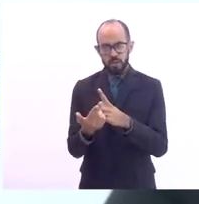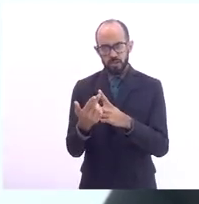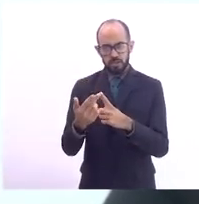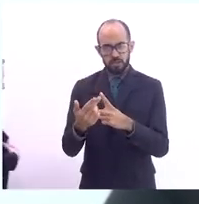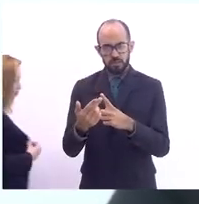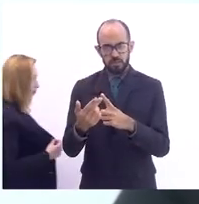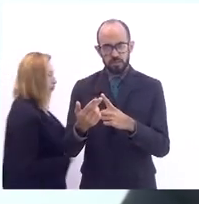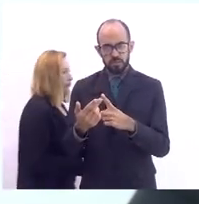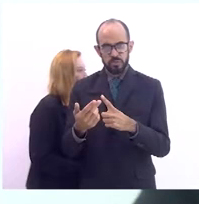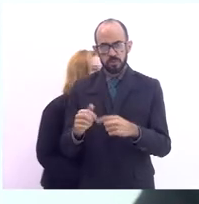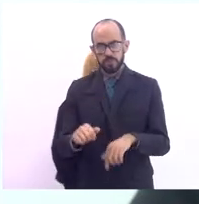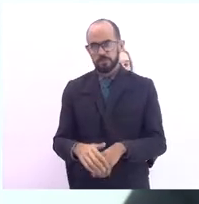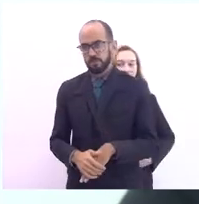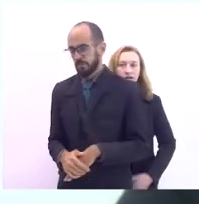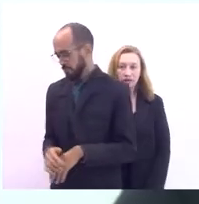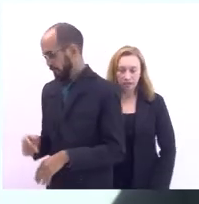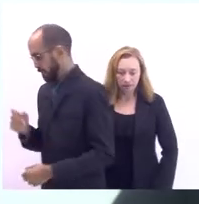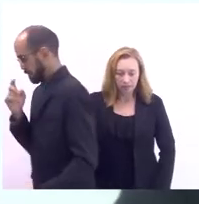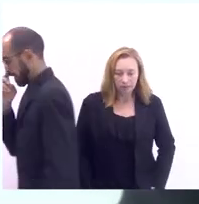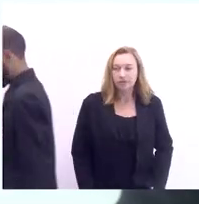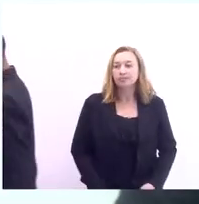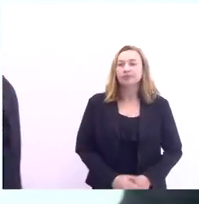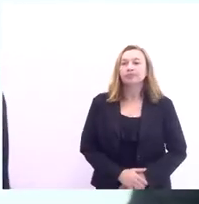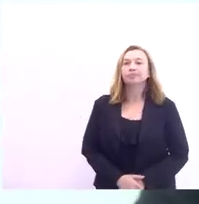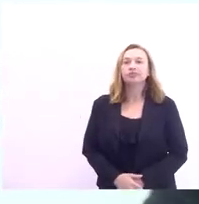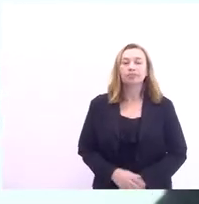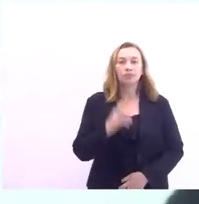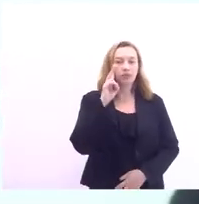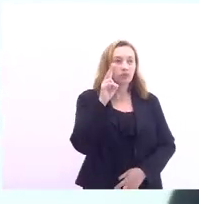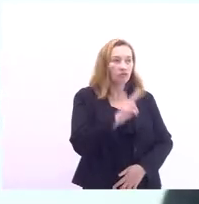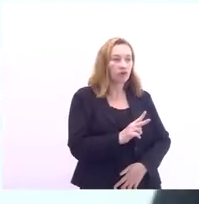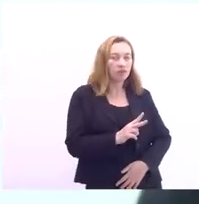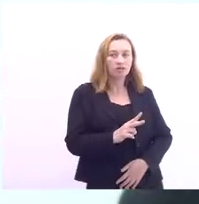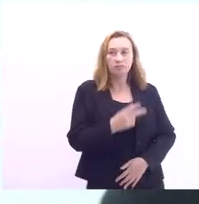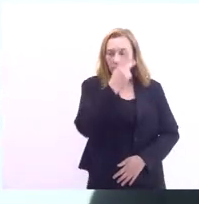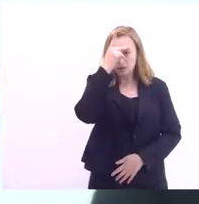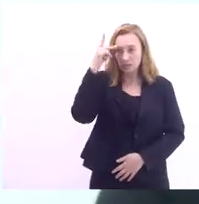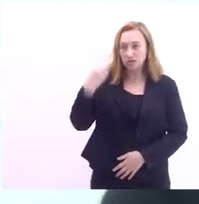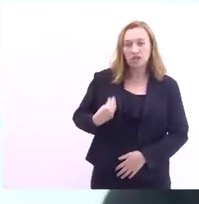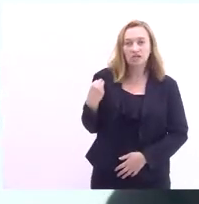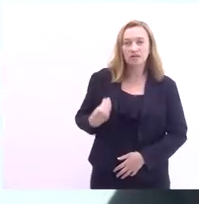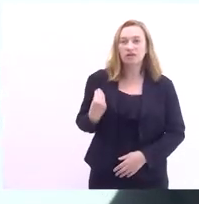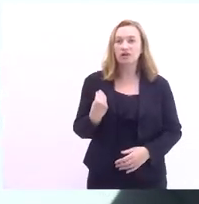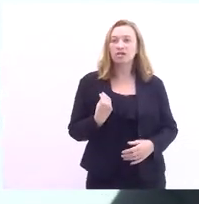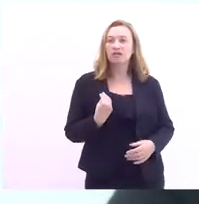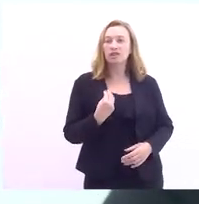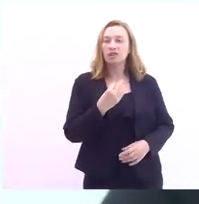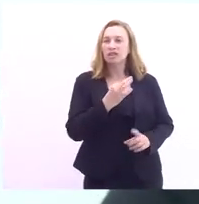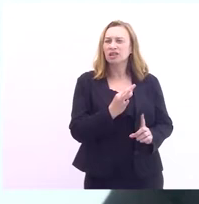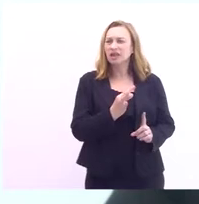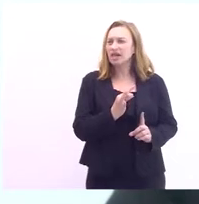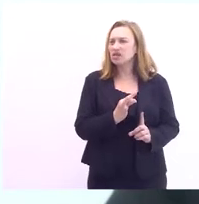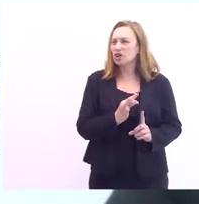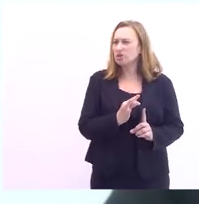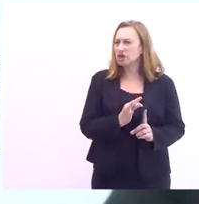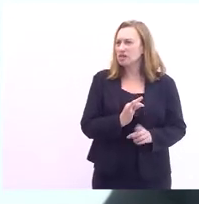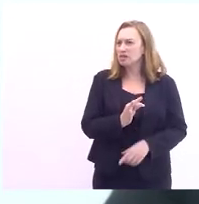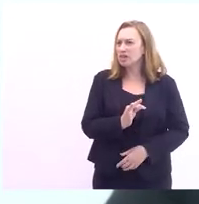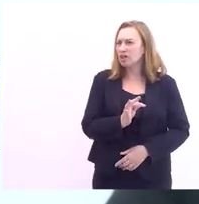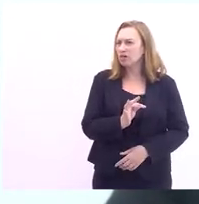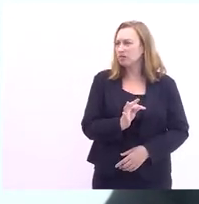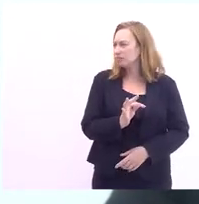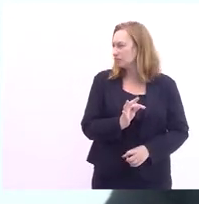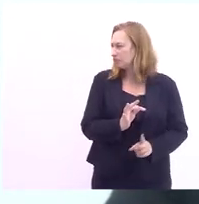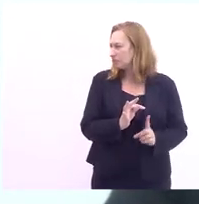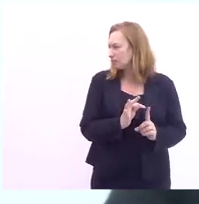técnico. Eu estou vendo o cidadão de Teresópolis, que é um município difícil, são municípios da região serrana, municípios